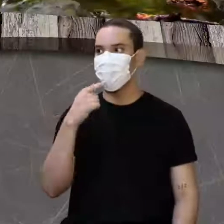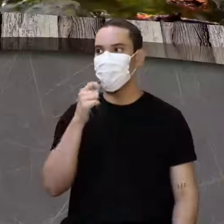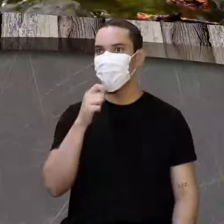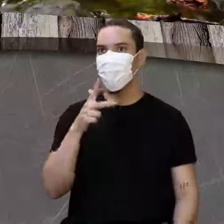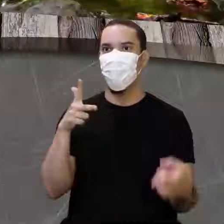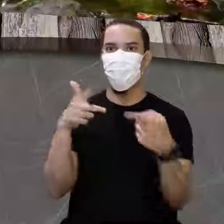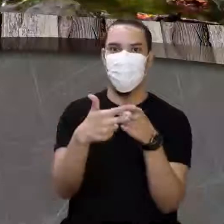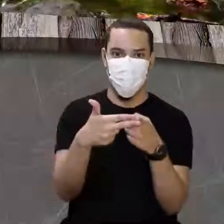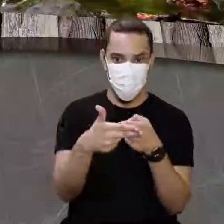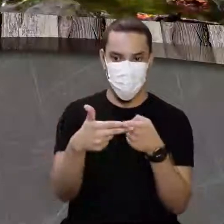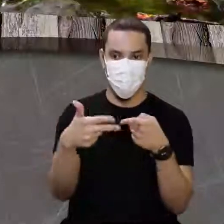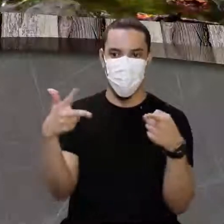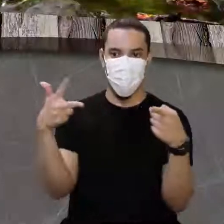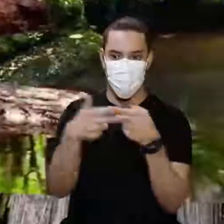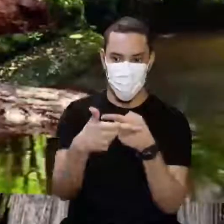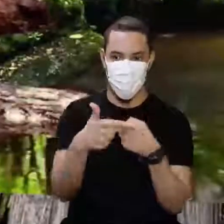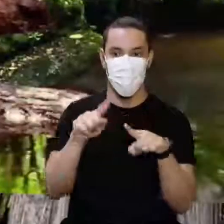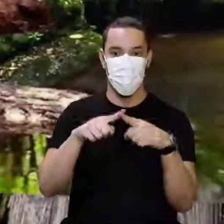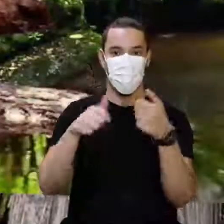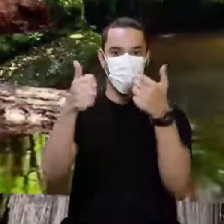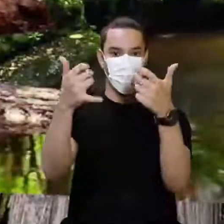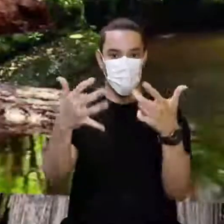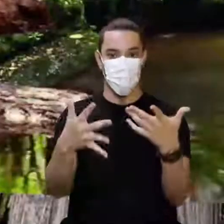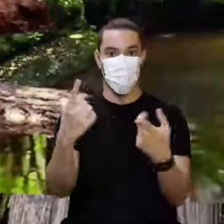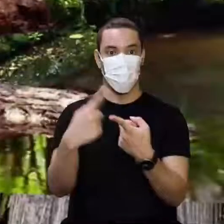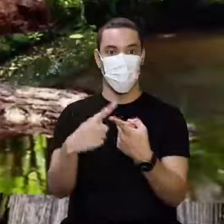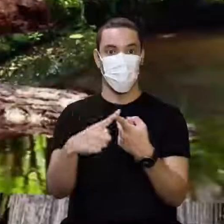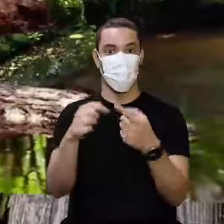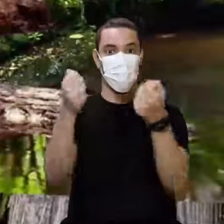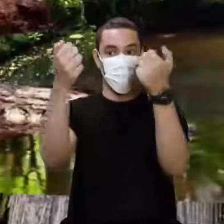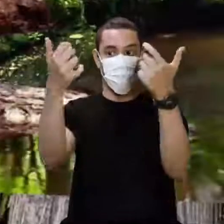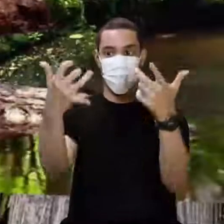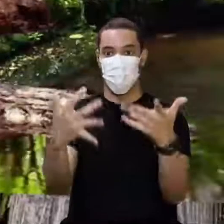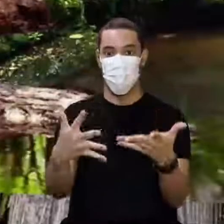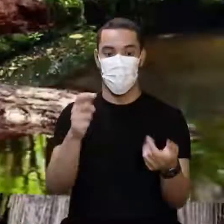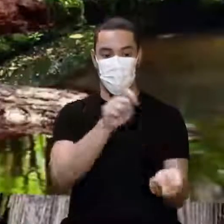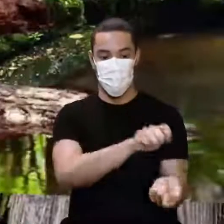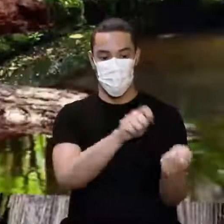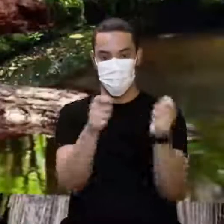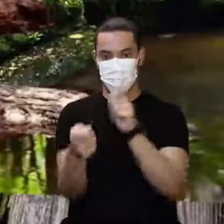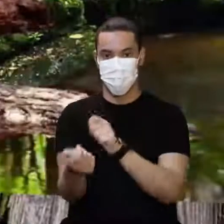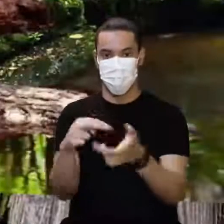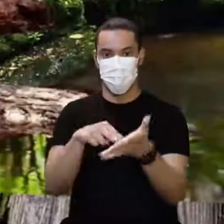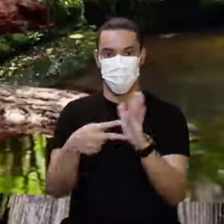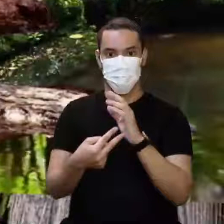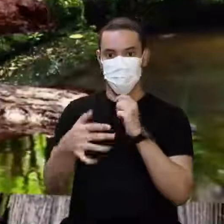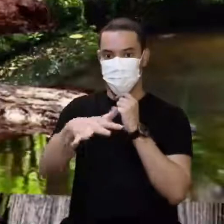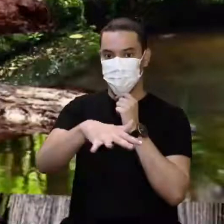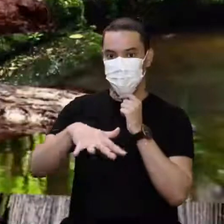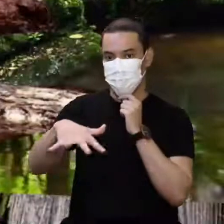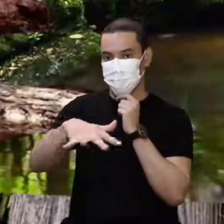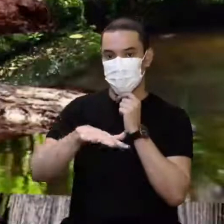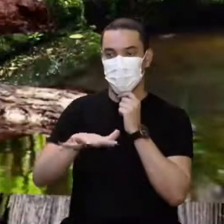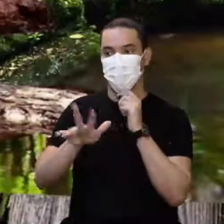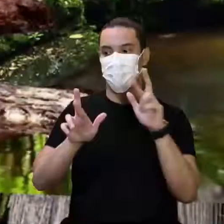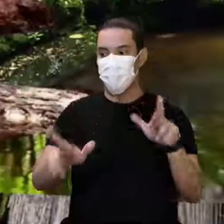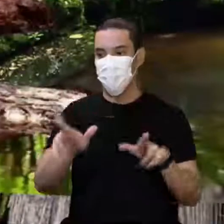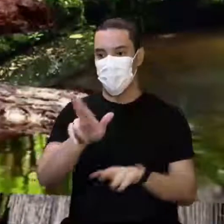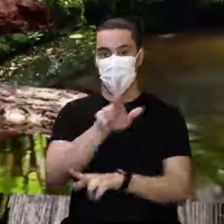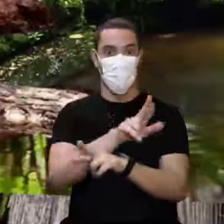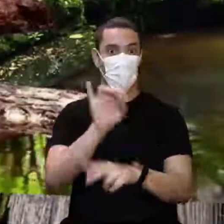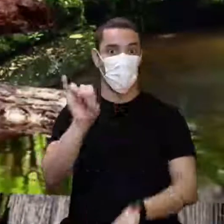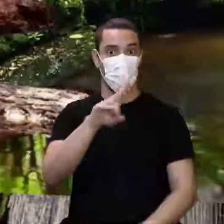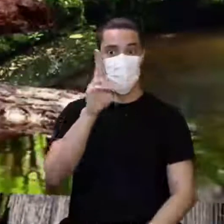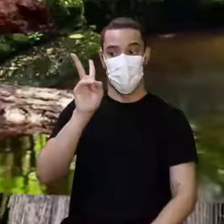meu entendimento. Então, quando a gente fala de adaptação, a gente está falando que esses organismos estão em ambientes distintos ou no